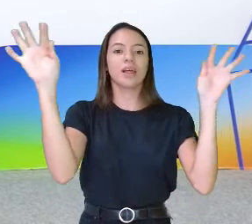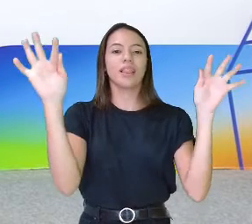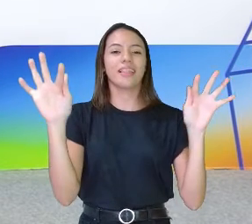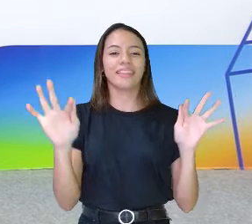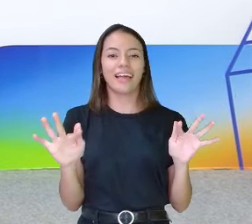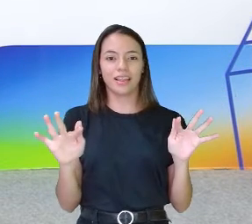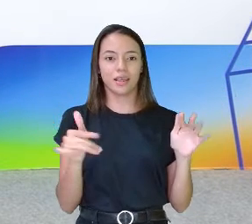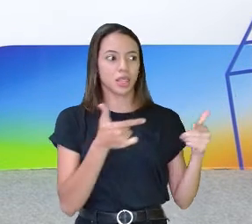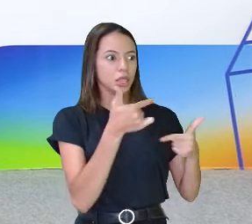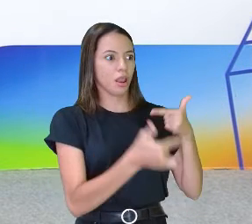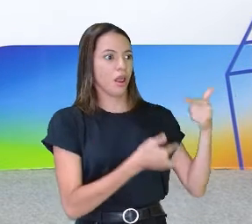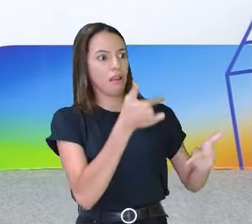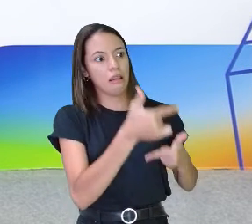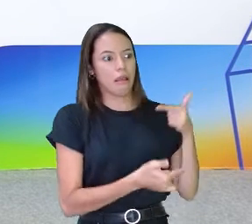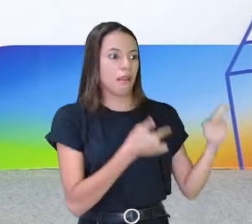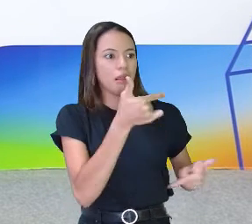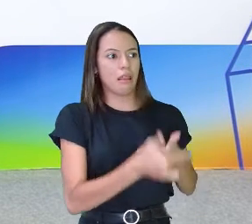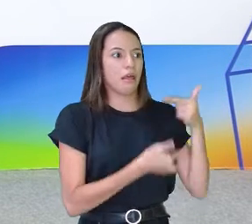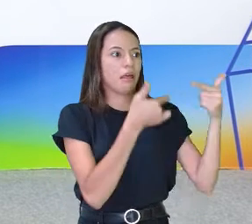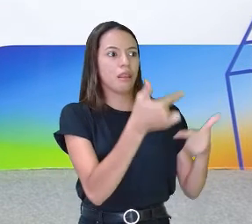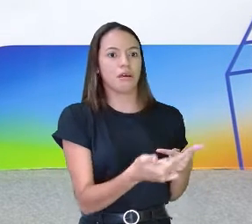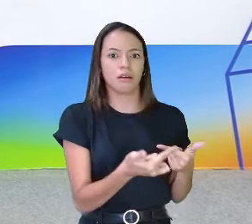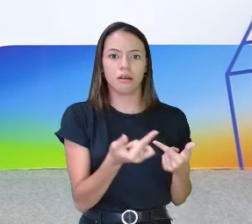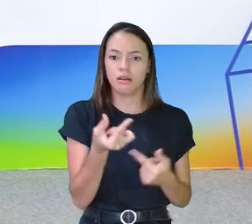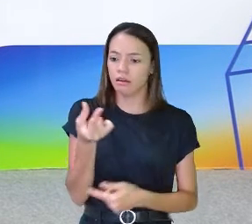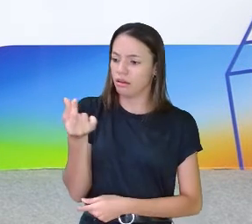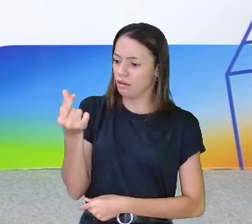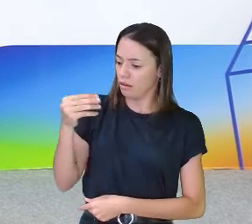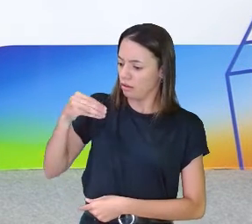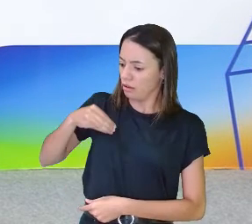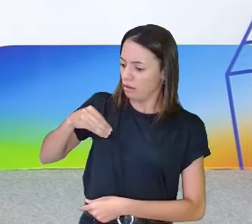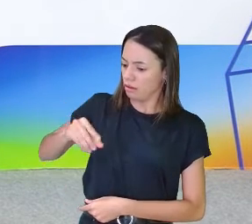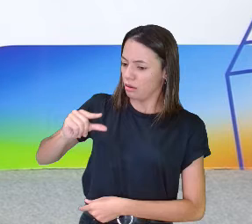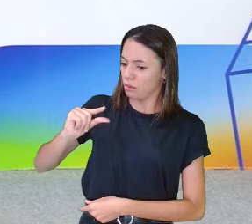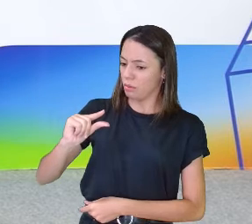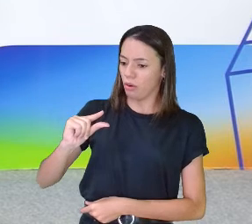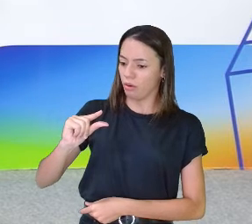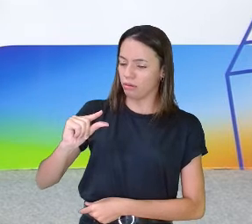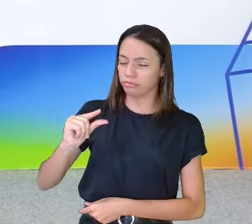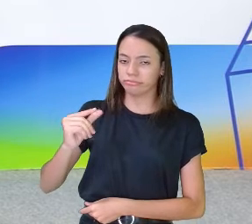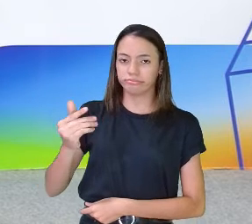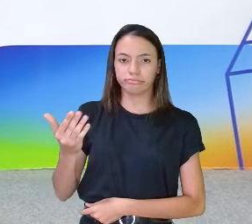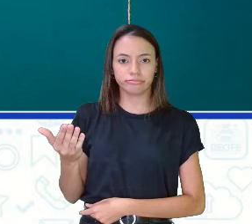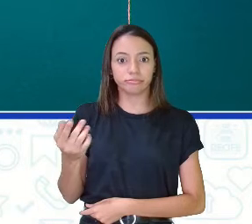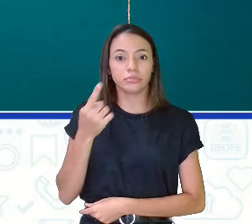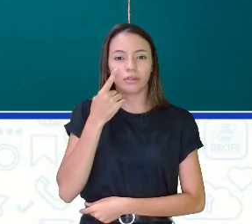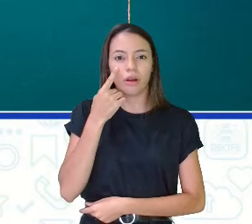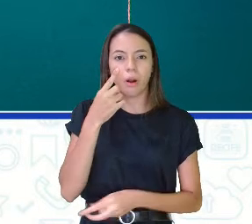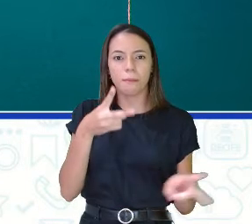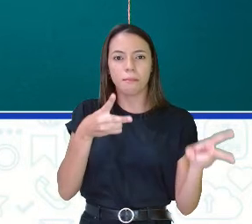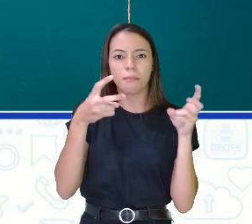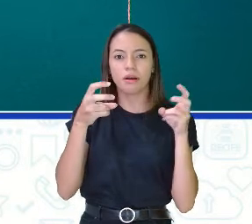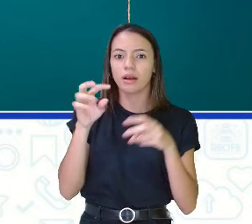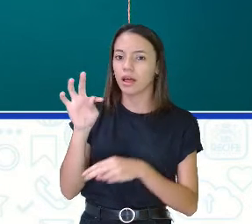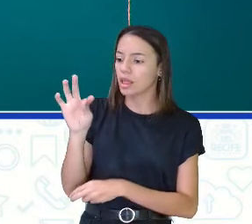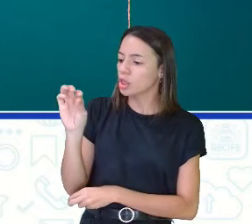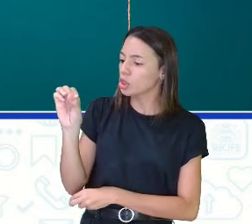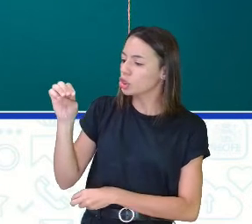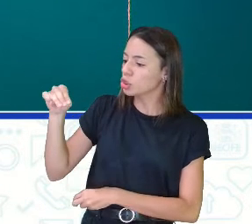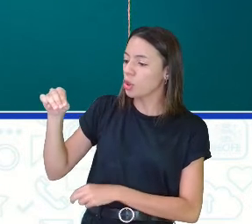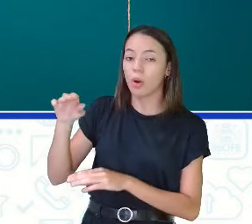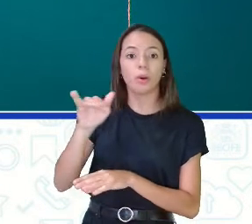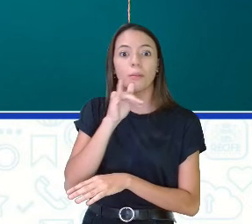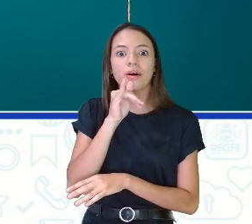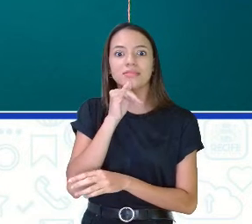receber pouco. Nossa, muito feliz. Reparem o tom. Uma coisa é você dizer, felicidade